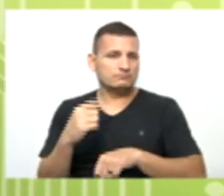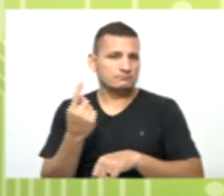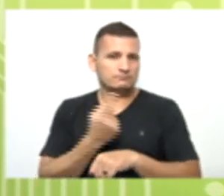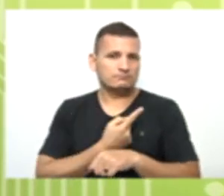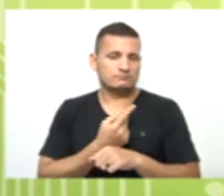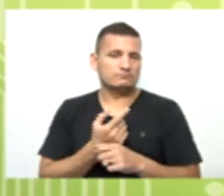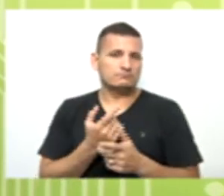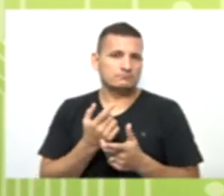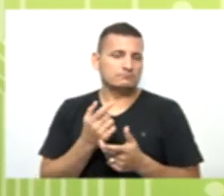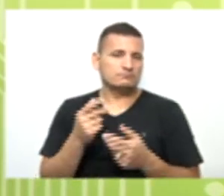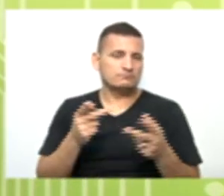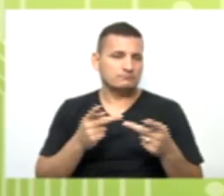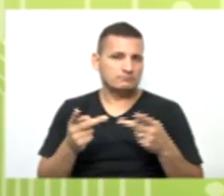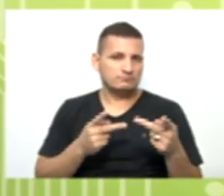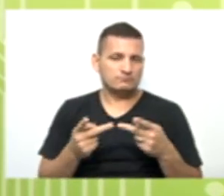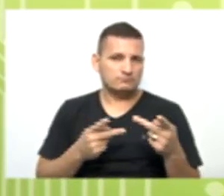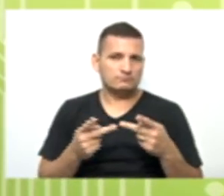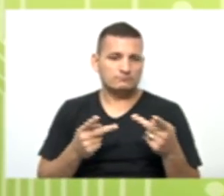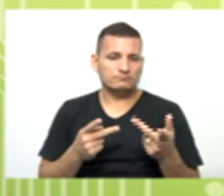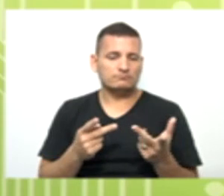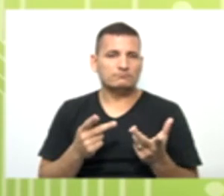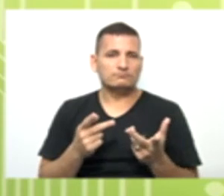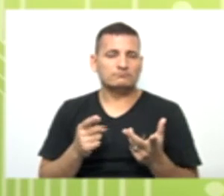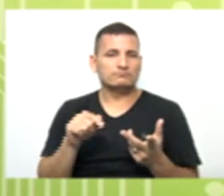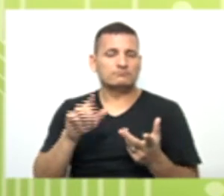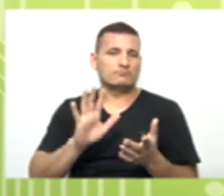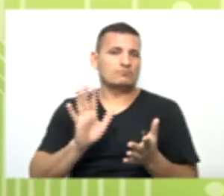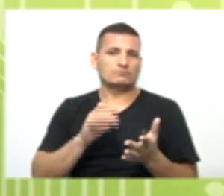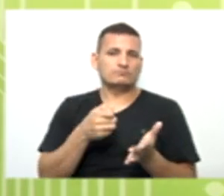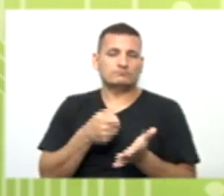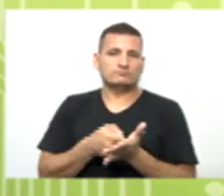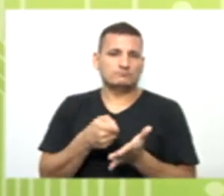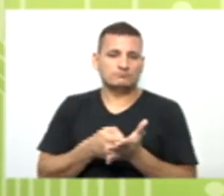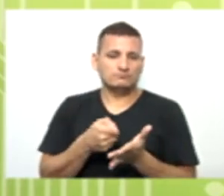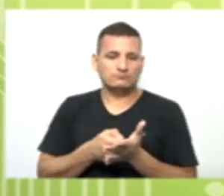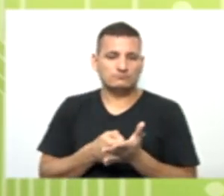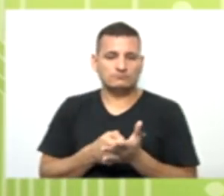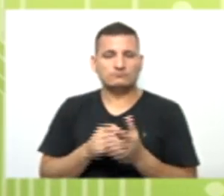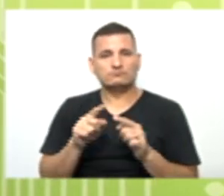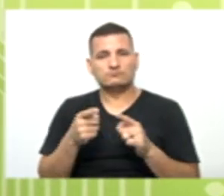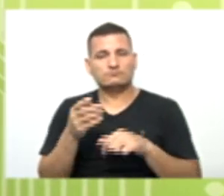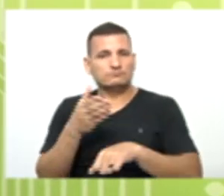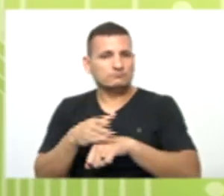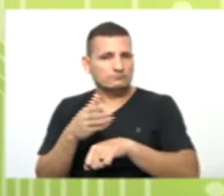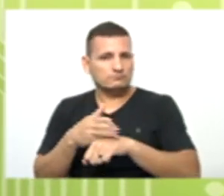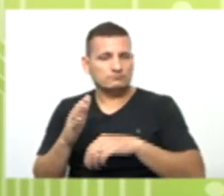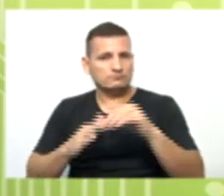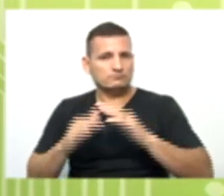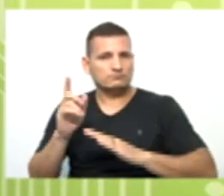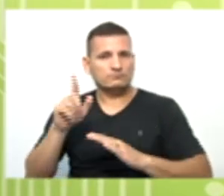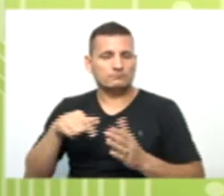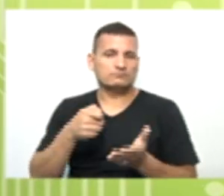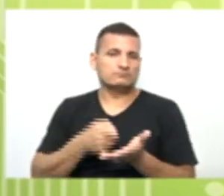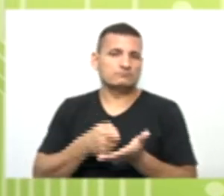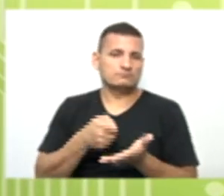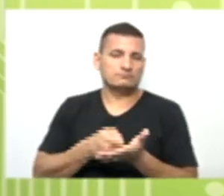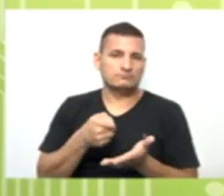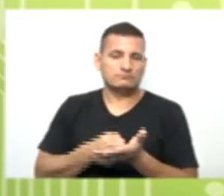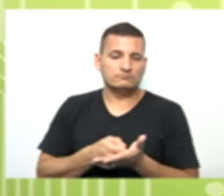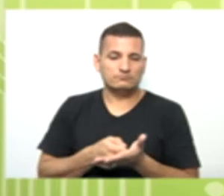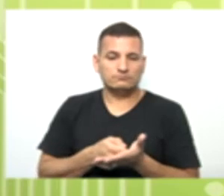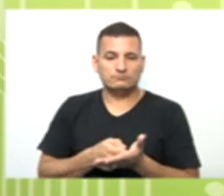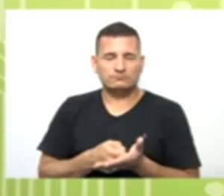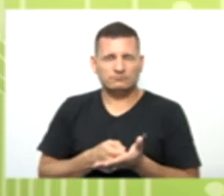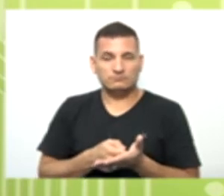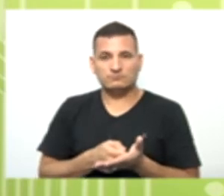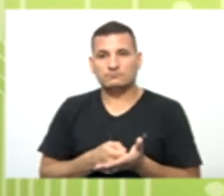ser, no nosso projeto pedagógico, um elemento obrigatório. Já a prática profissional, ela é obrigatória. Por quê?